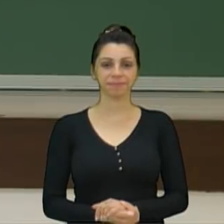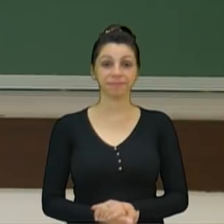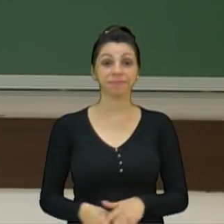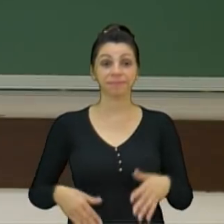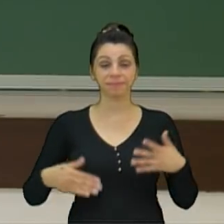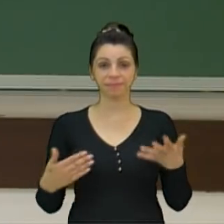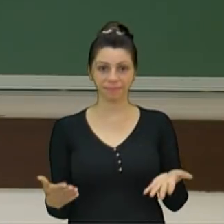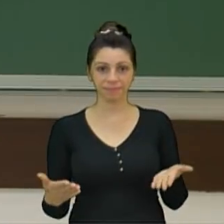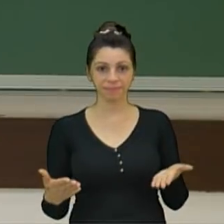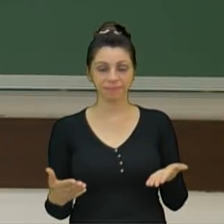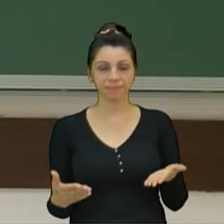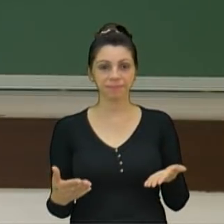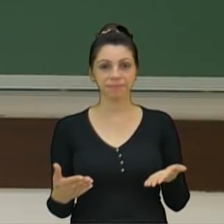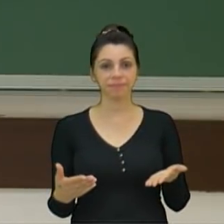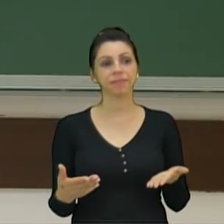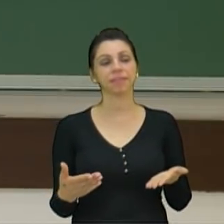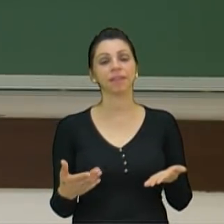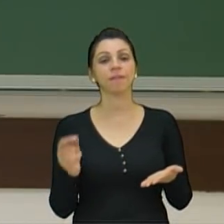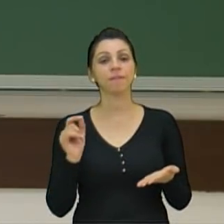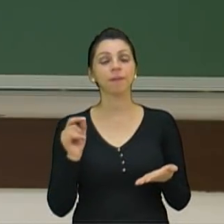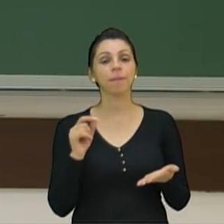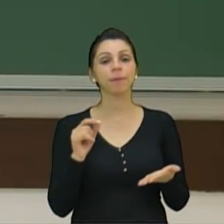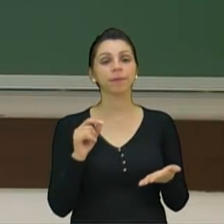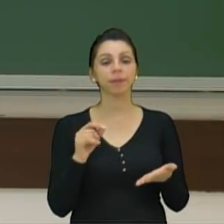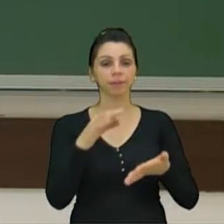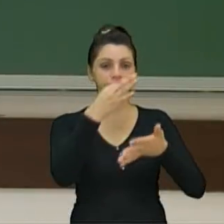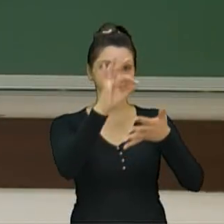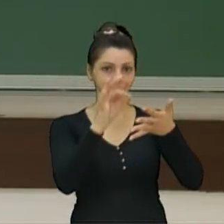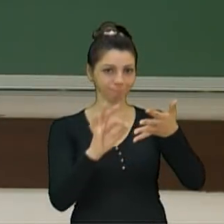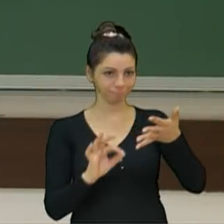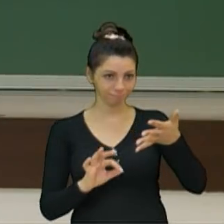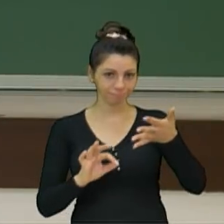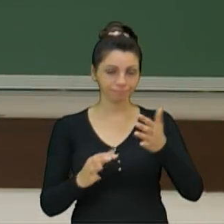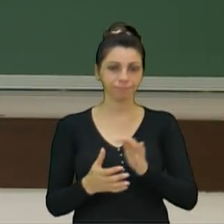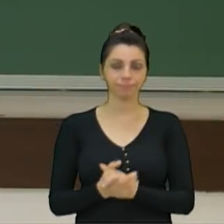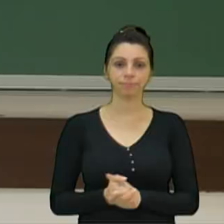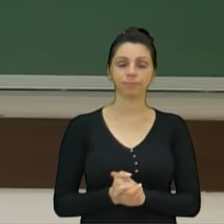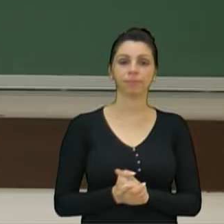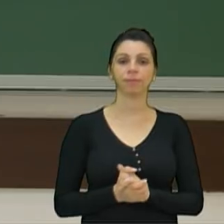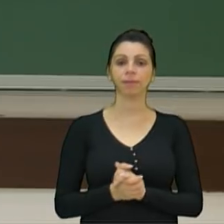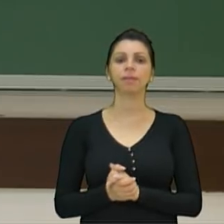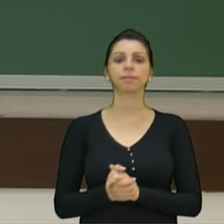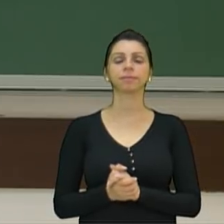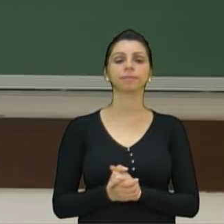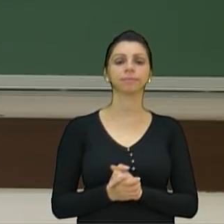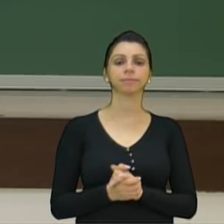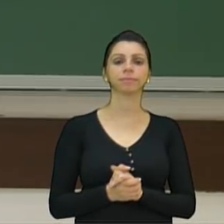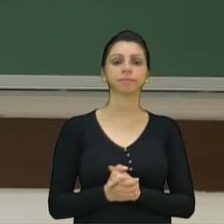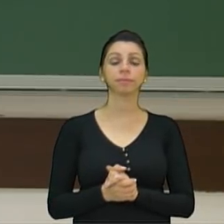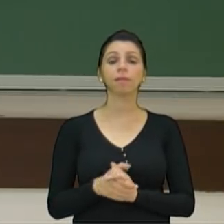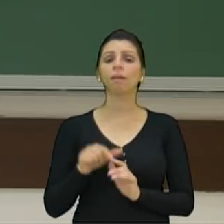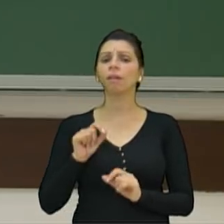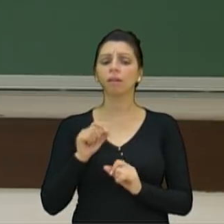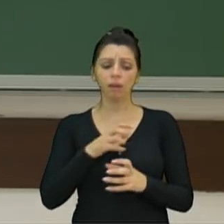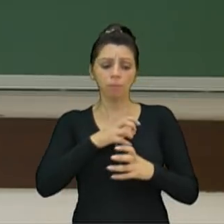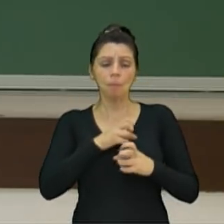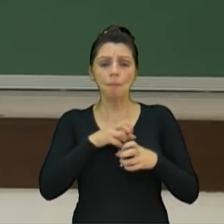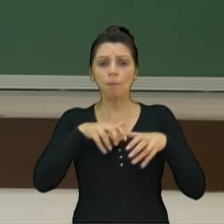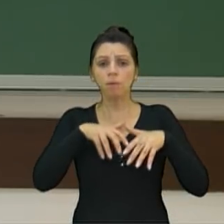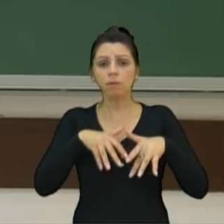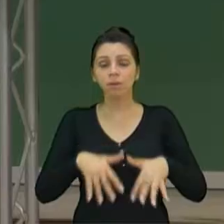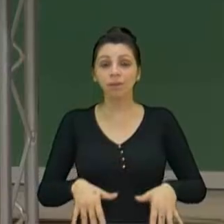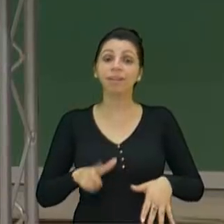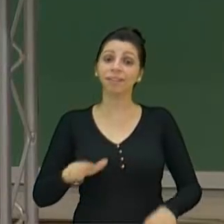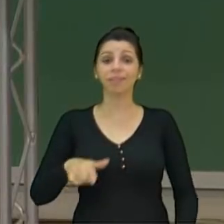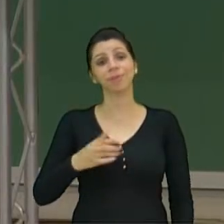Então, vamos fazer a correção? Quem bombeia o sangue para todas as partes do corpo